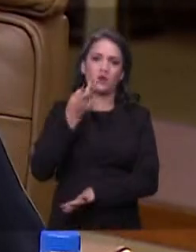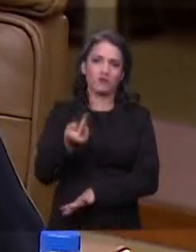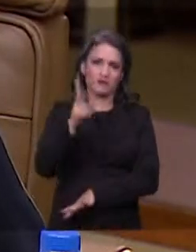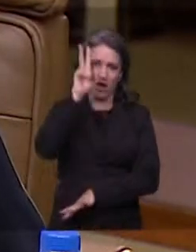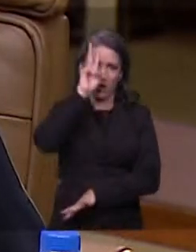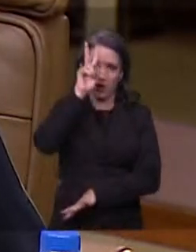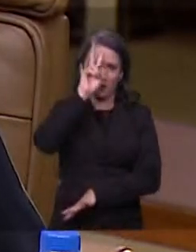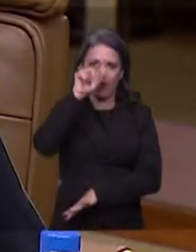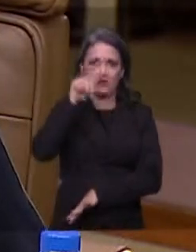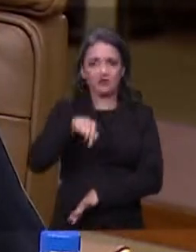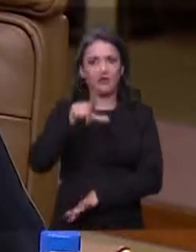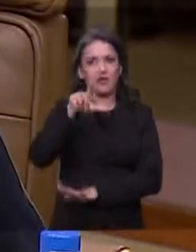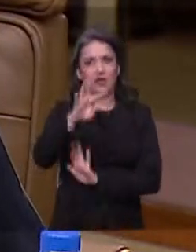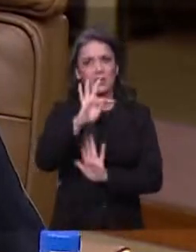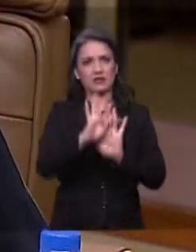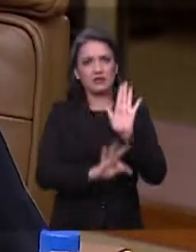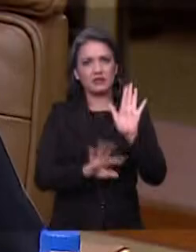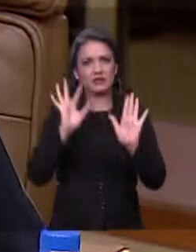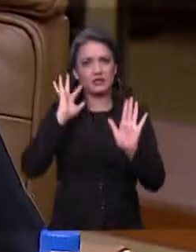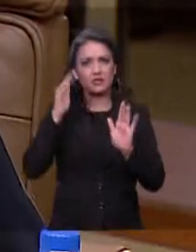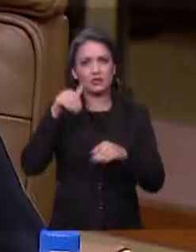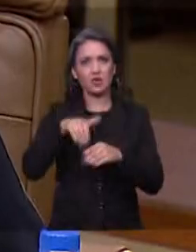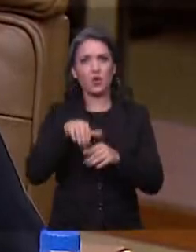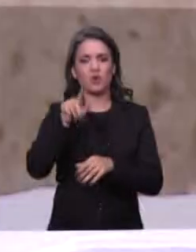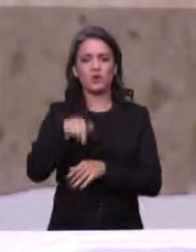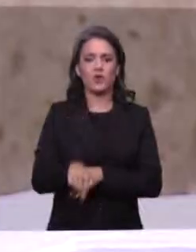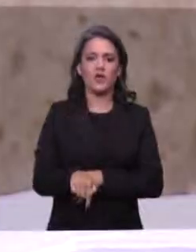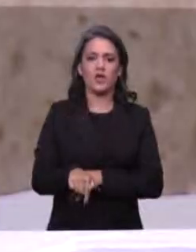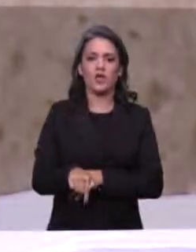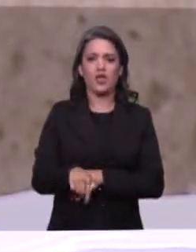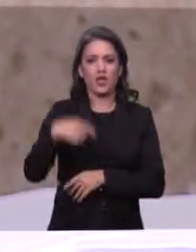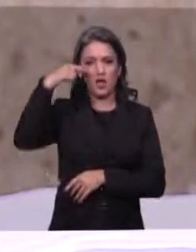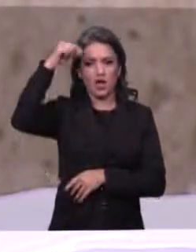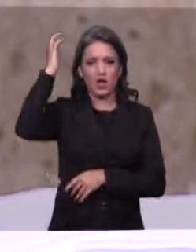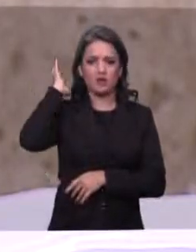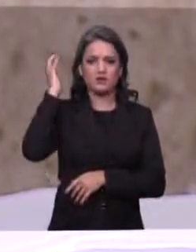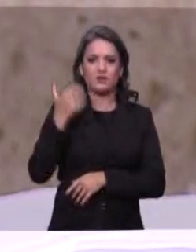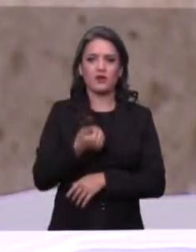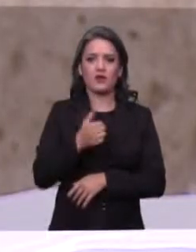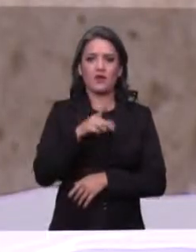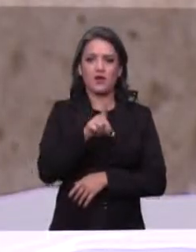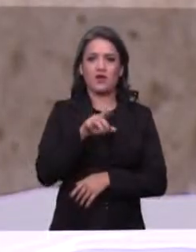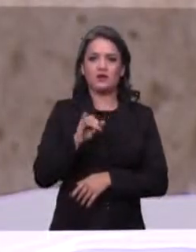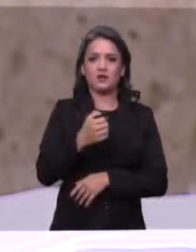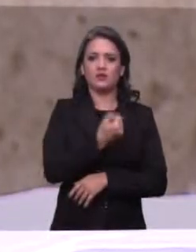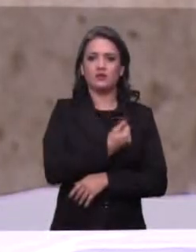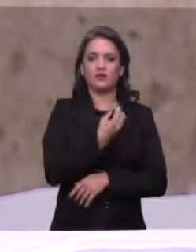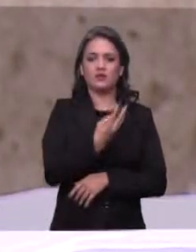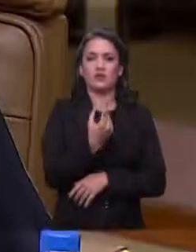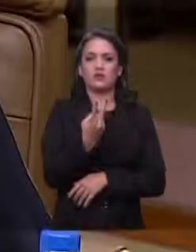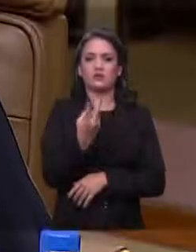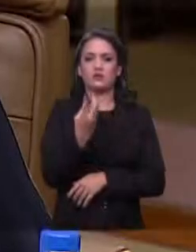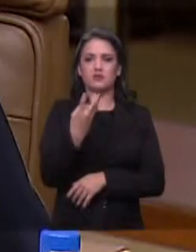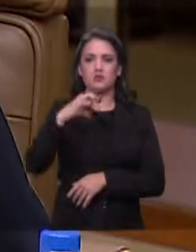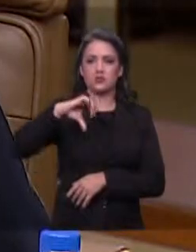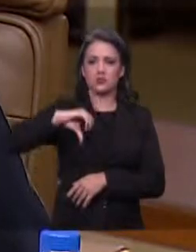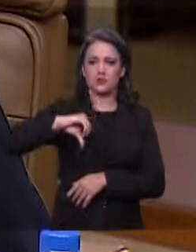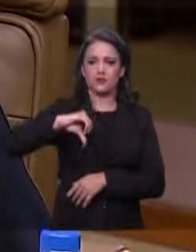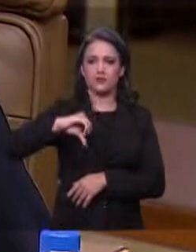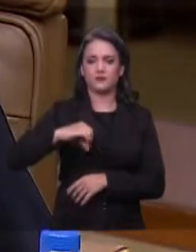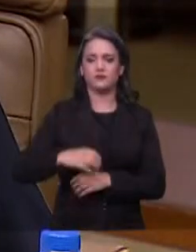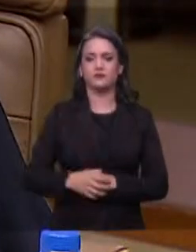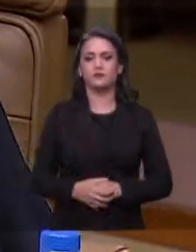precedente da cuja redação do acordo foi da lavra de Vossa Excelência, a ADI 3239,